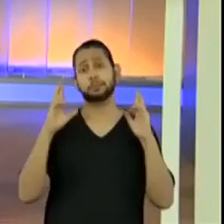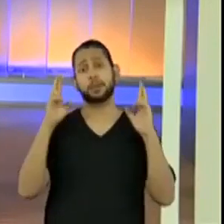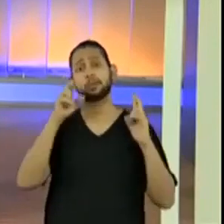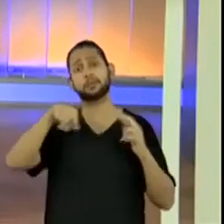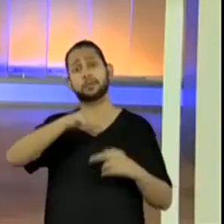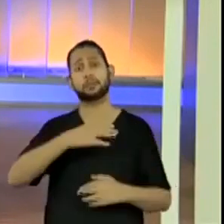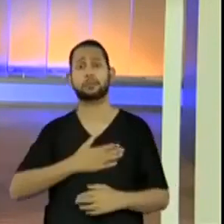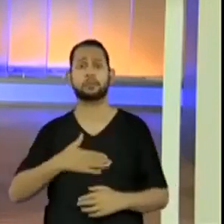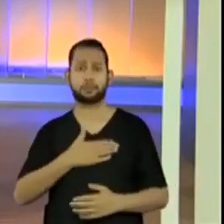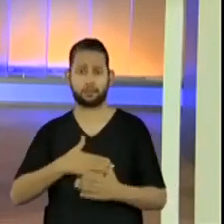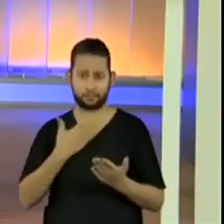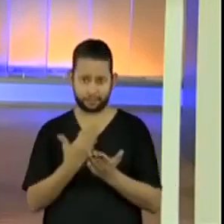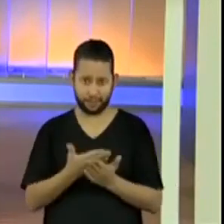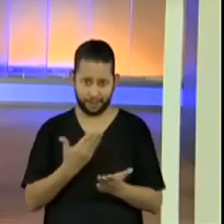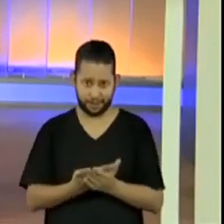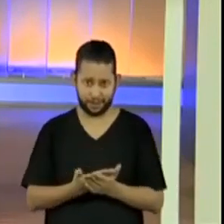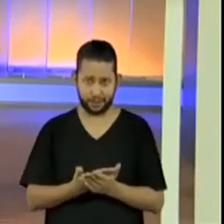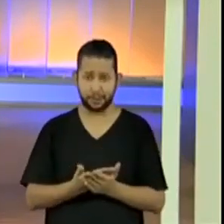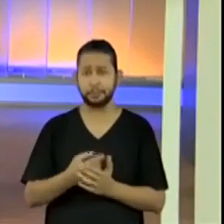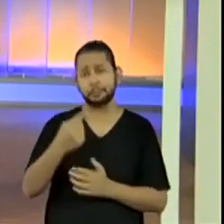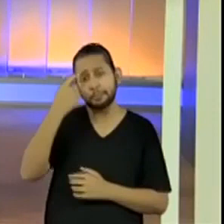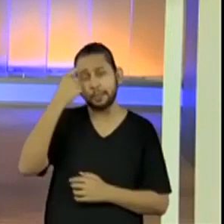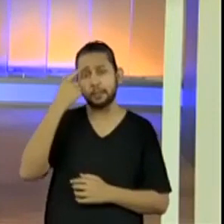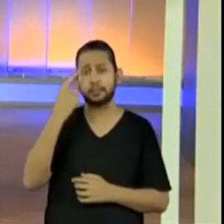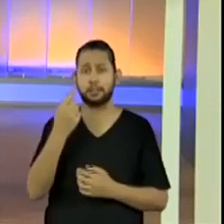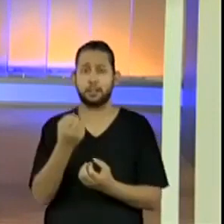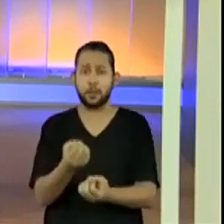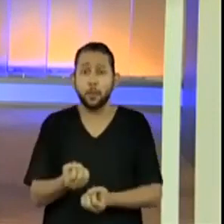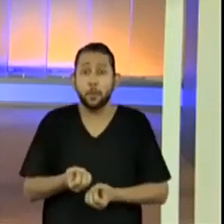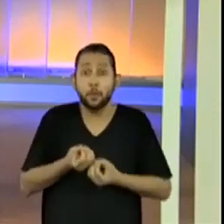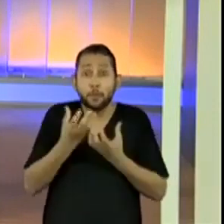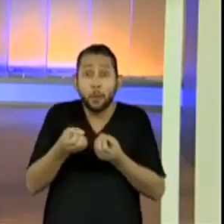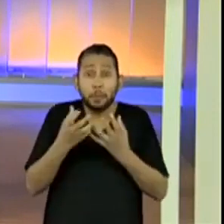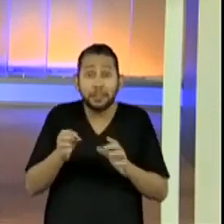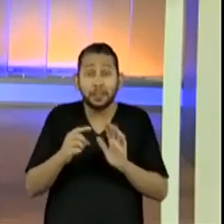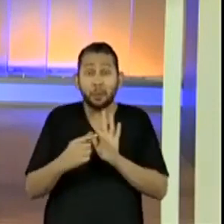que encontrar informações